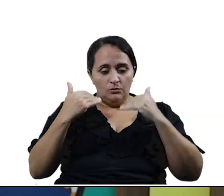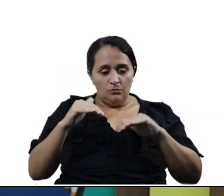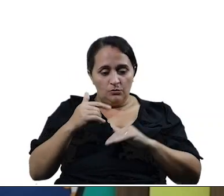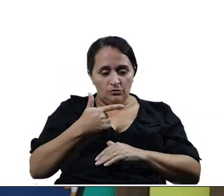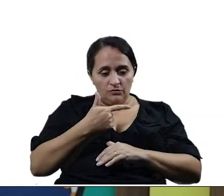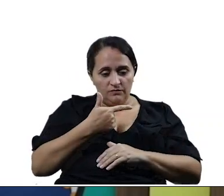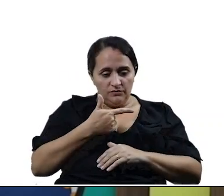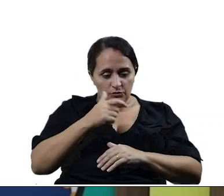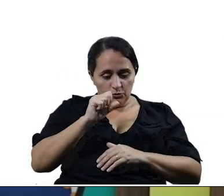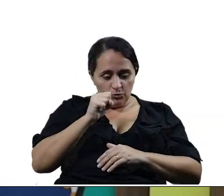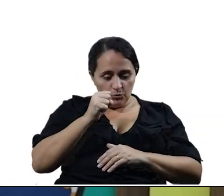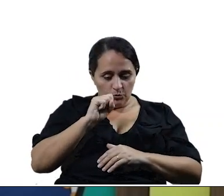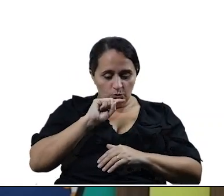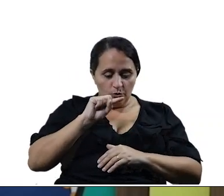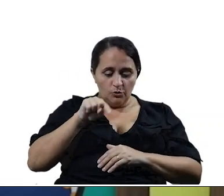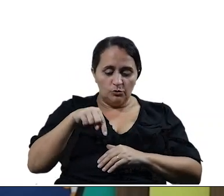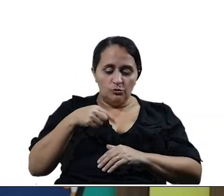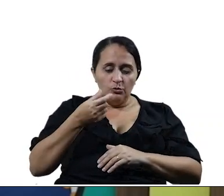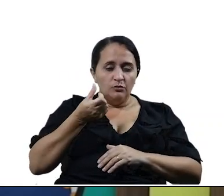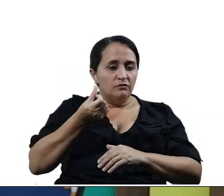28,6 fica